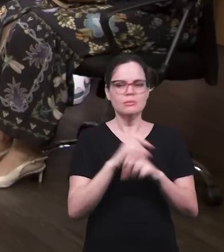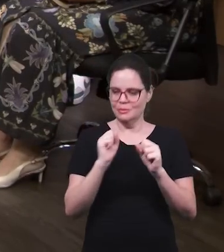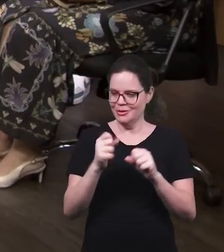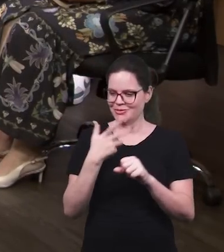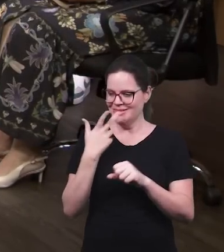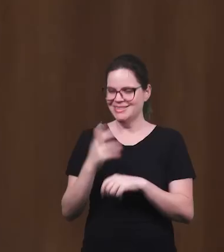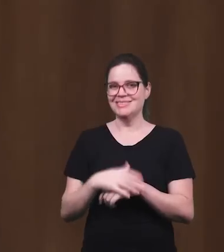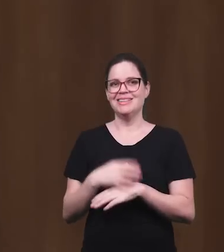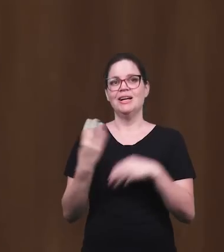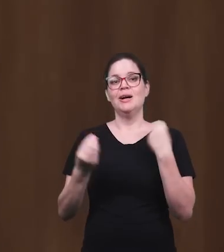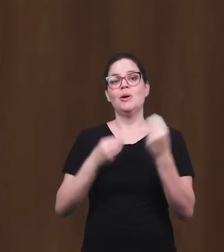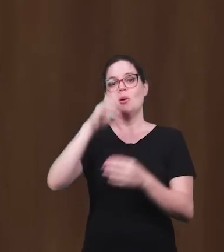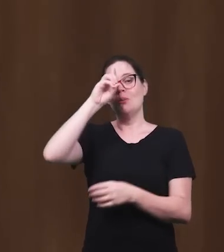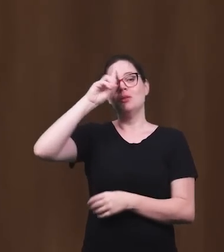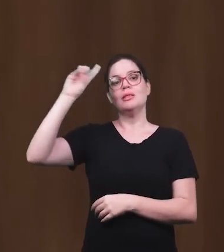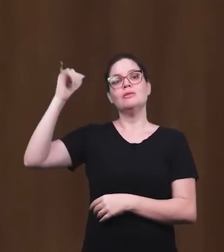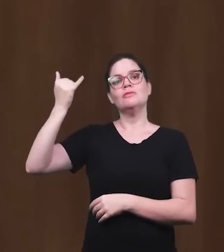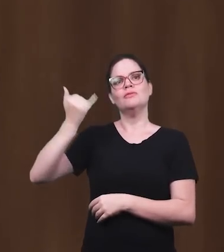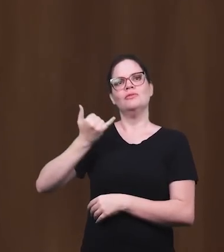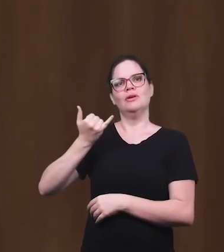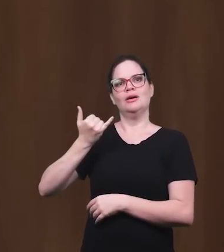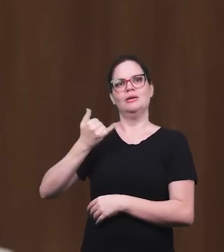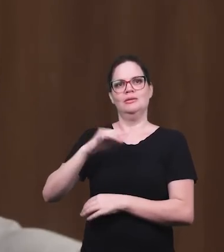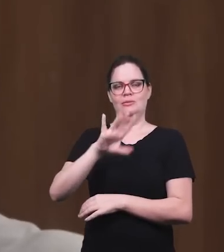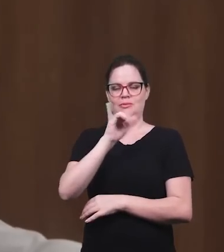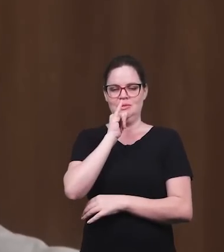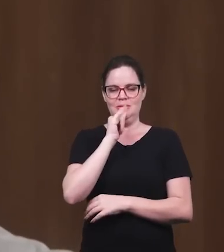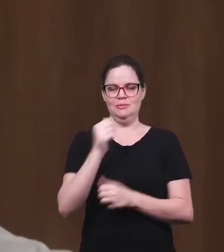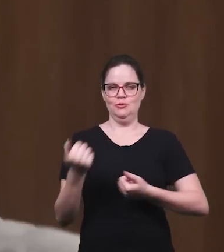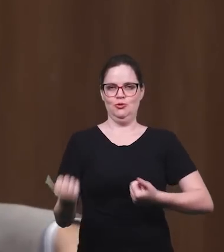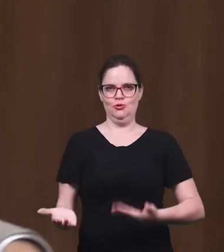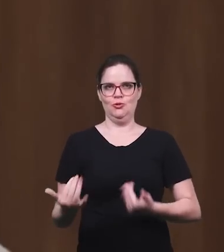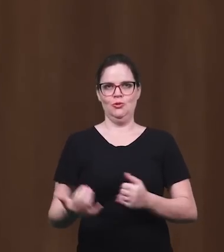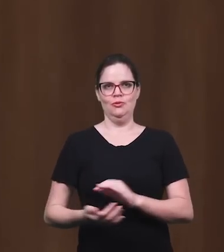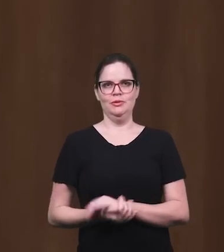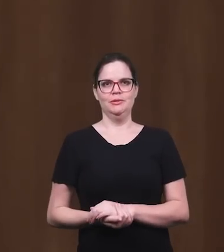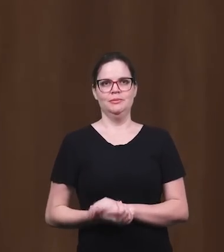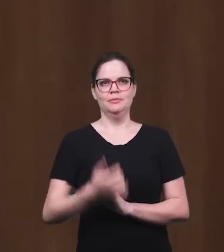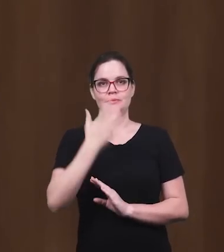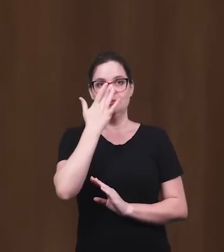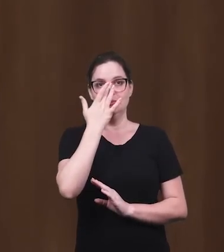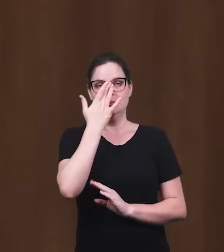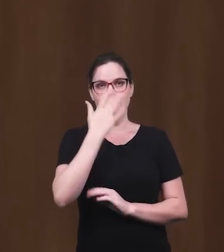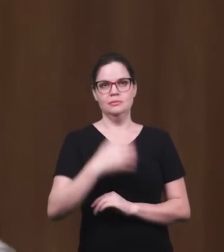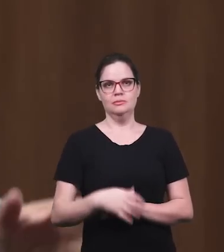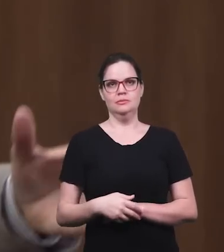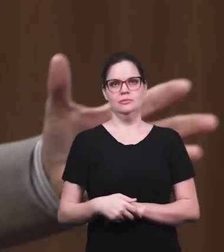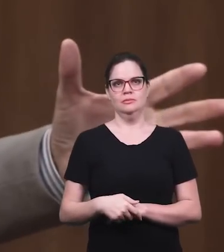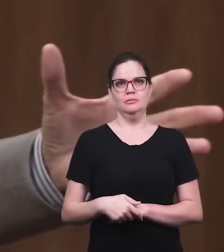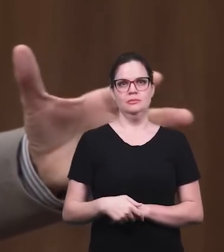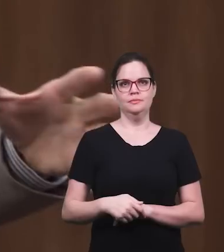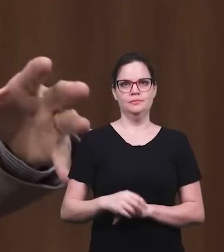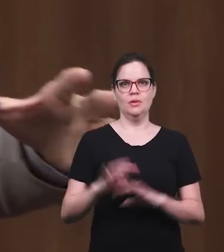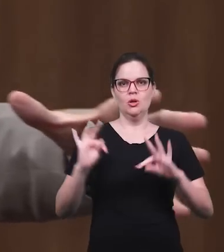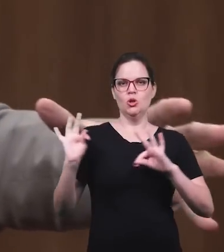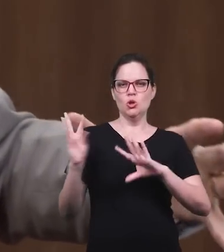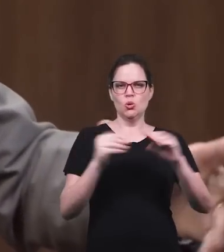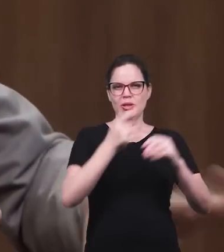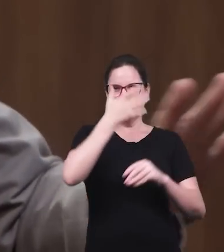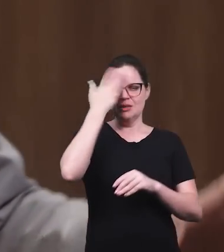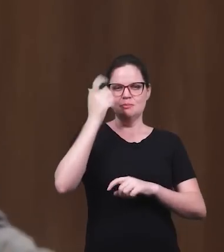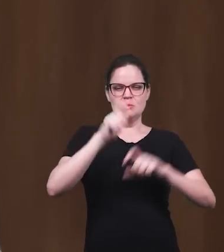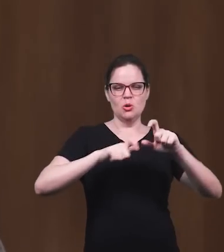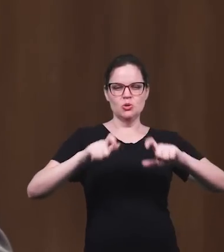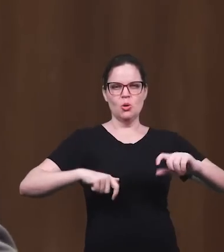Como é que Deus fala até do silêncio. Aí tem a época de jovem. E era uma reunião, Gabi, todo mundo estava orando,